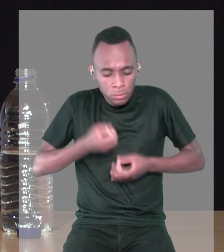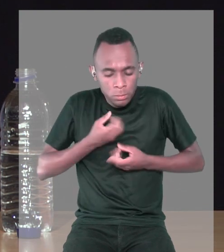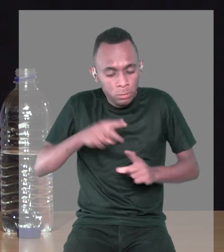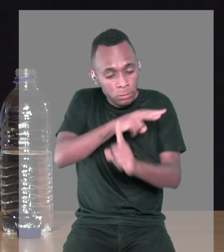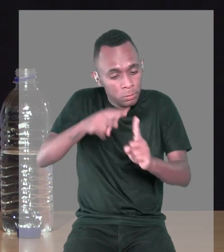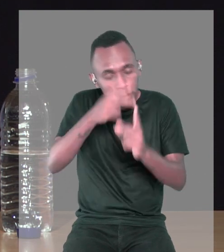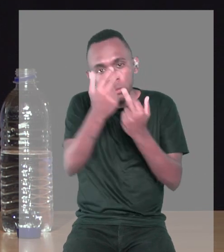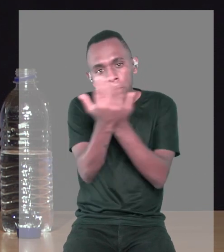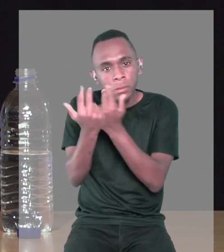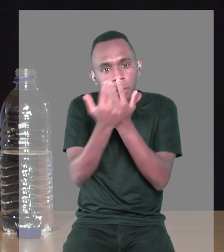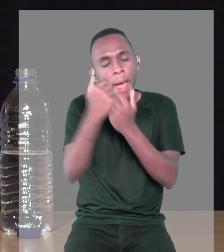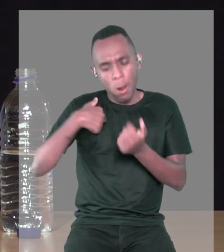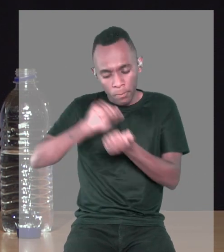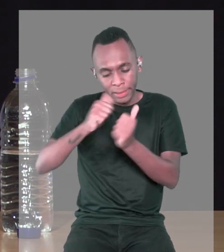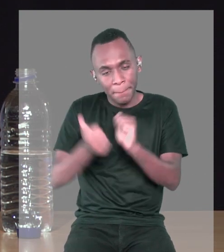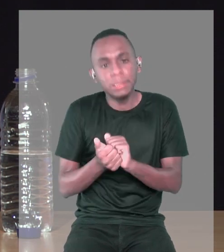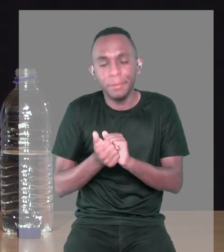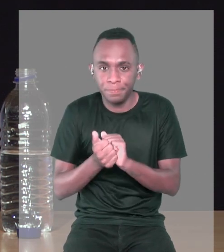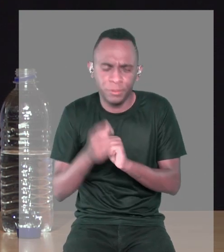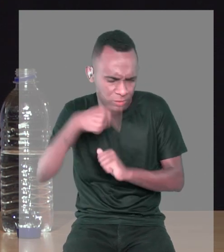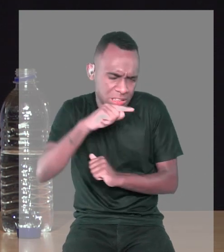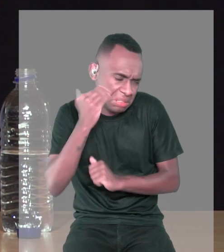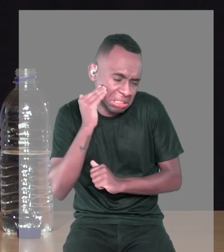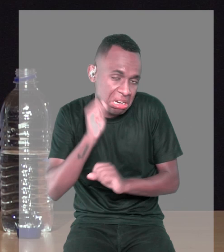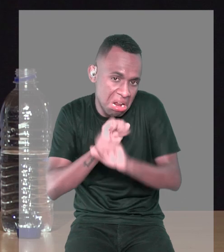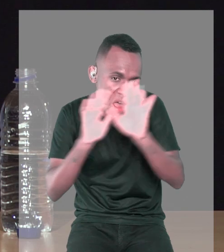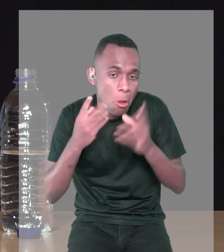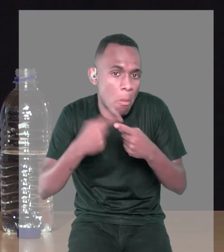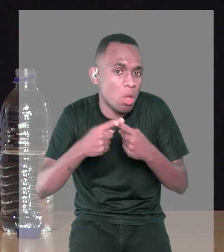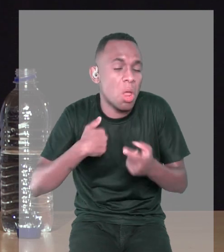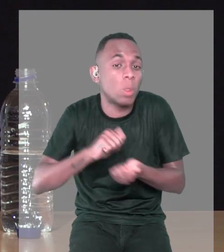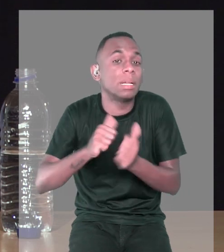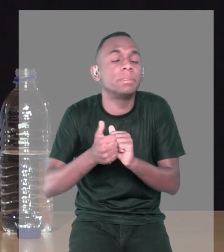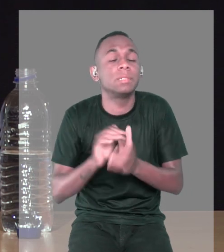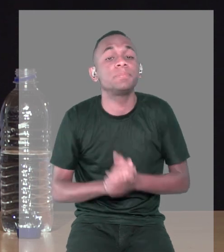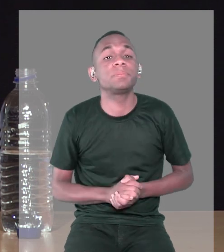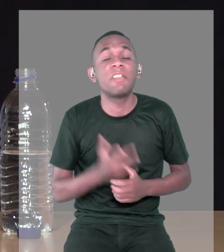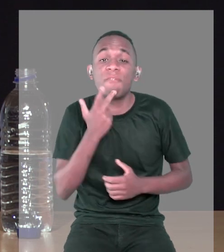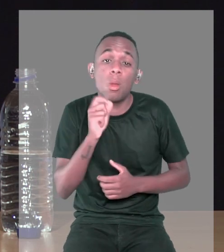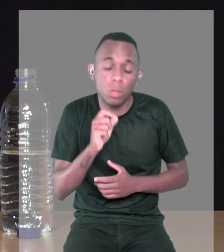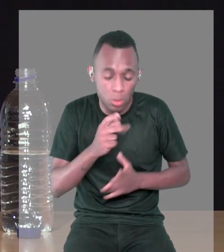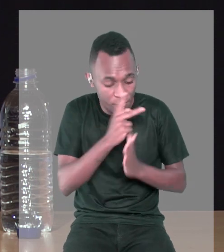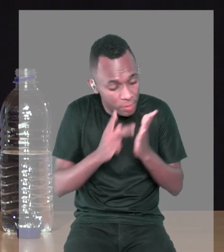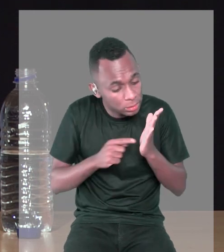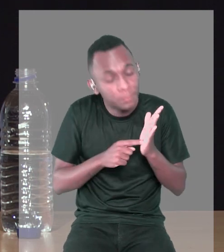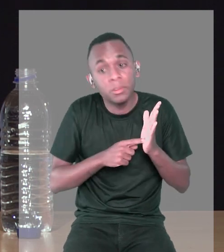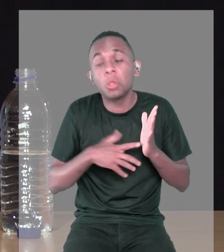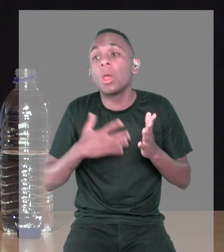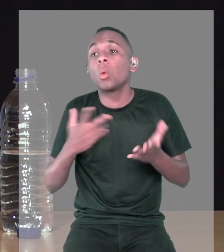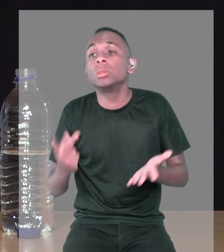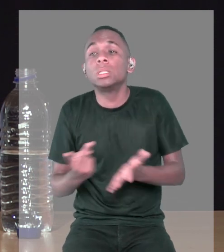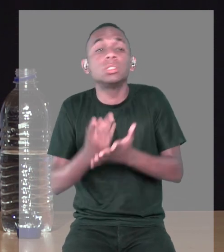sobre o mesmo ponto, que eu adaptei ligeiramente, vocês vão entender, e dizem assim: